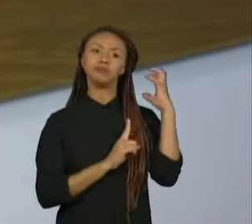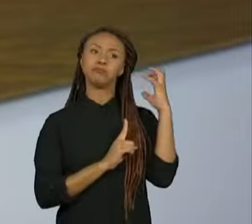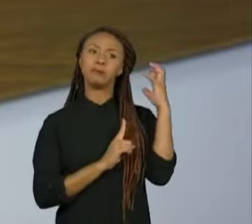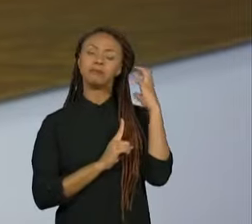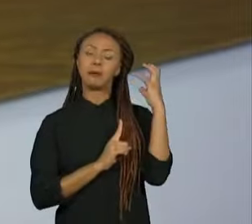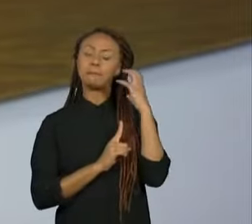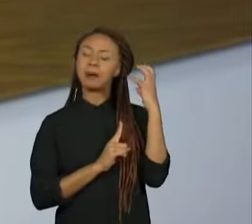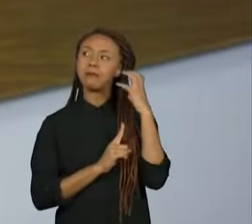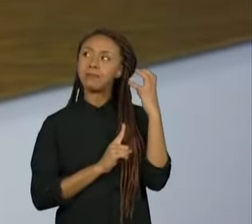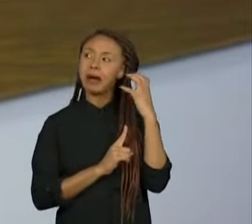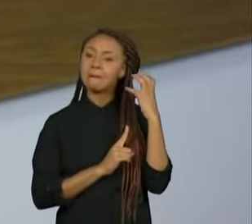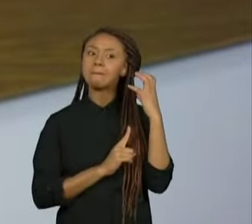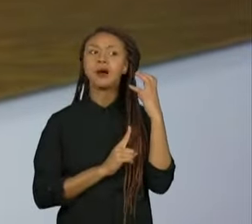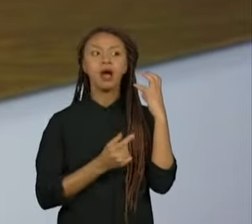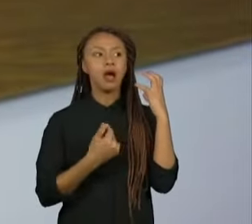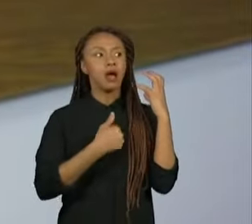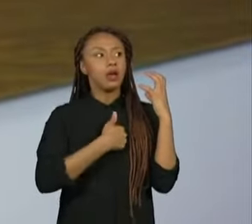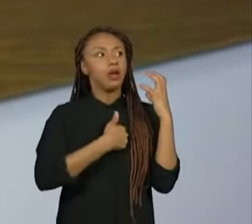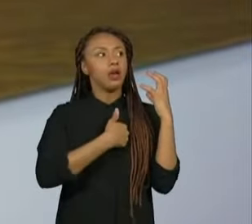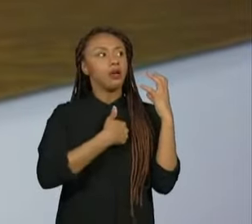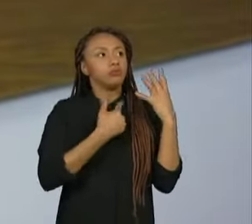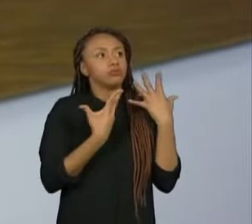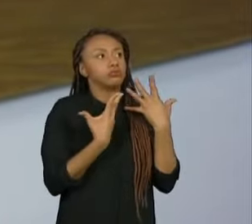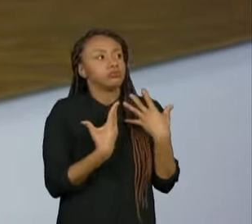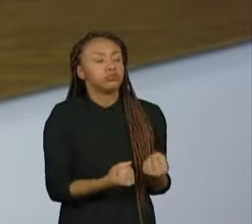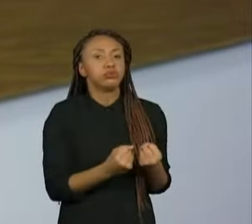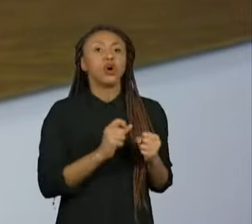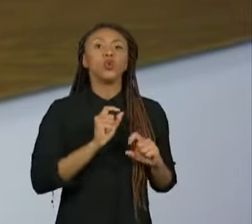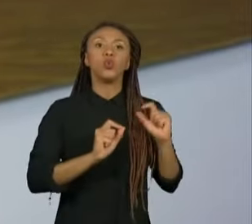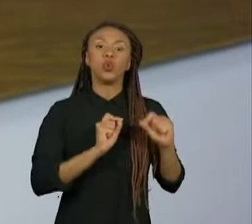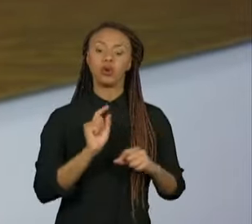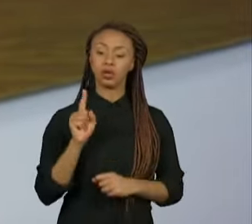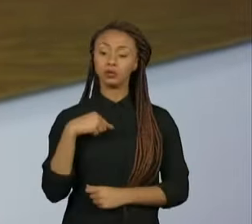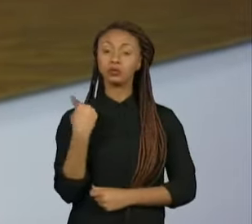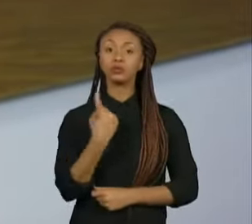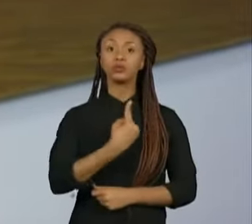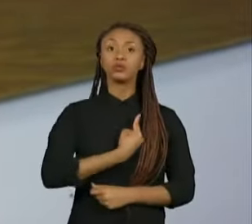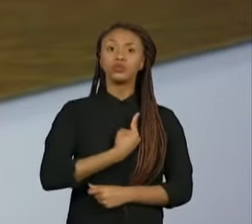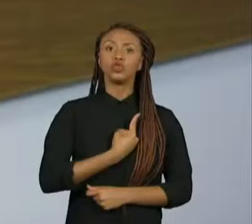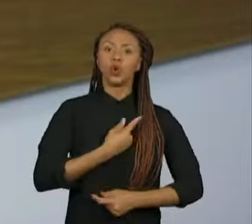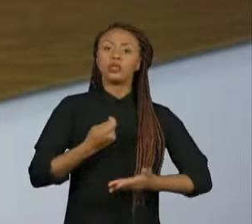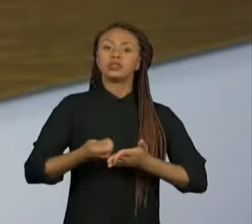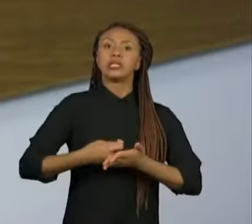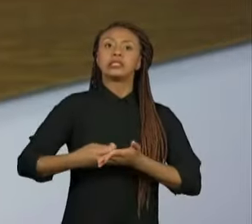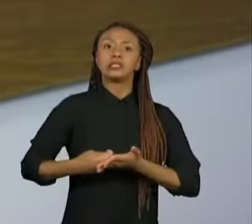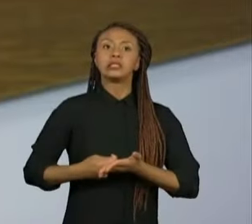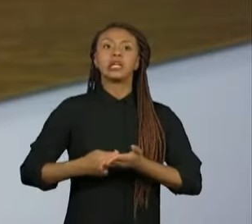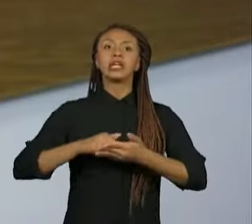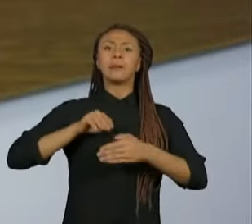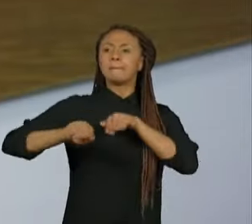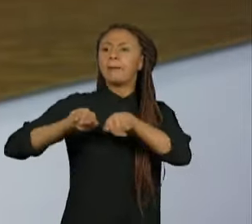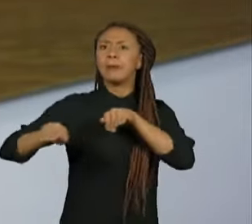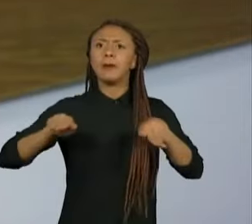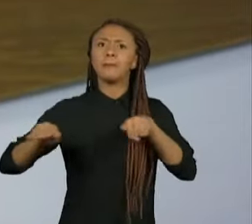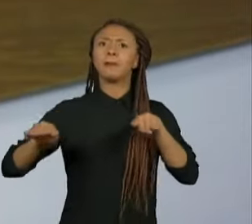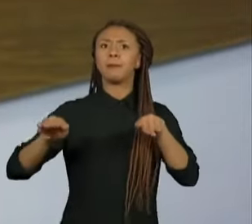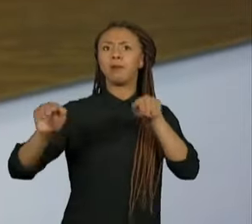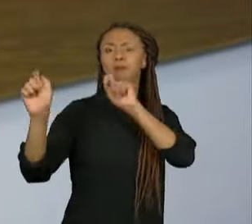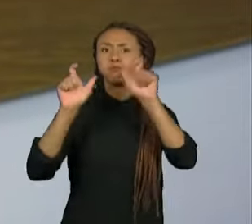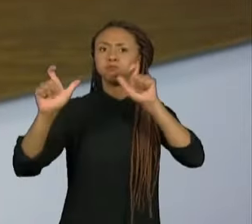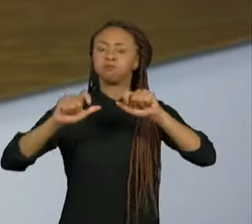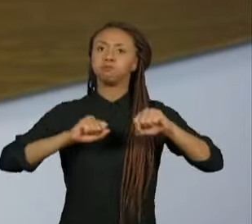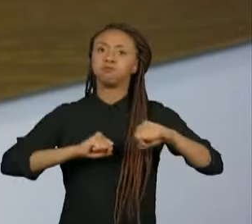cabeça muito no sentido desse lugar da nossa escrita para acordar. Né? Você falou